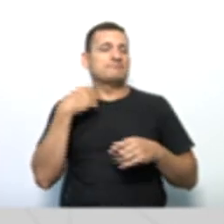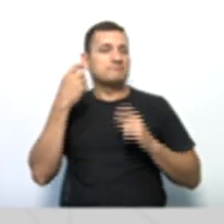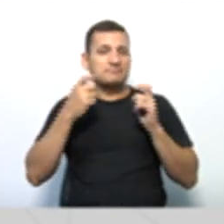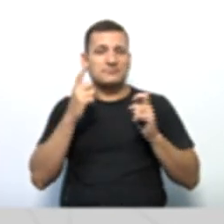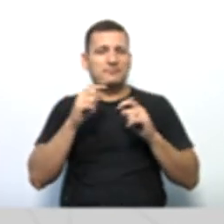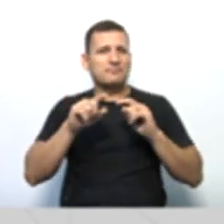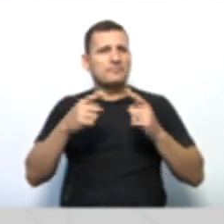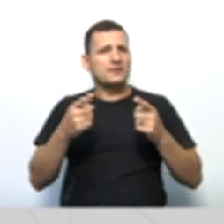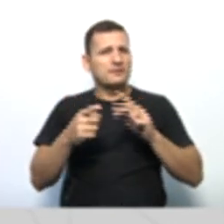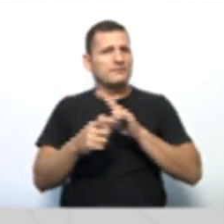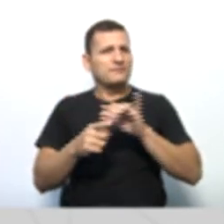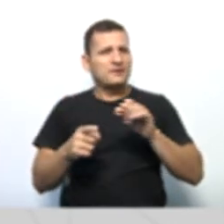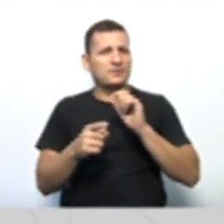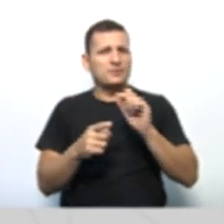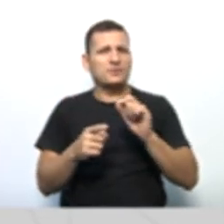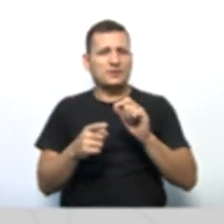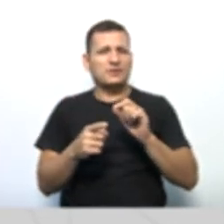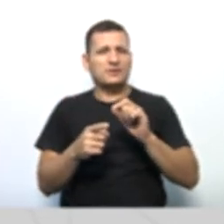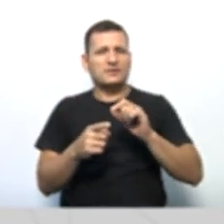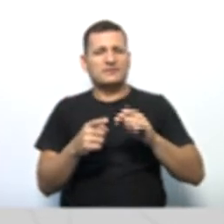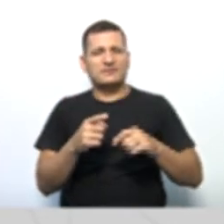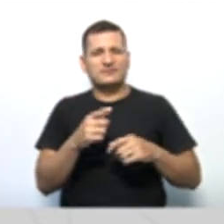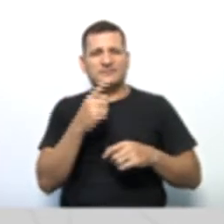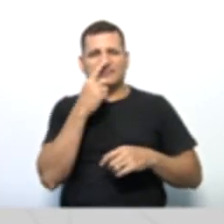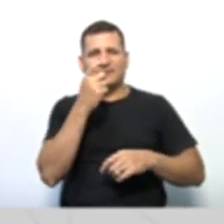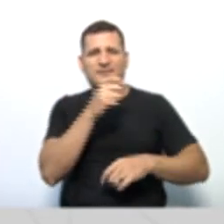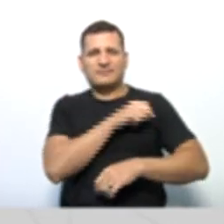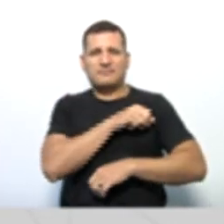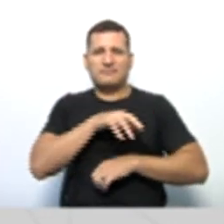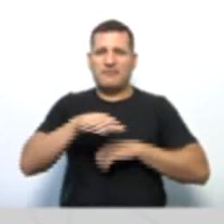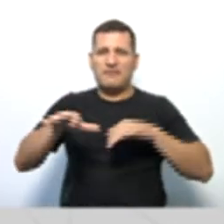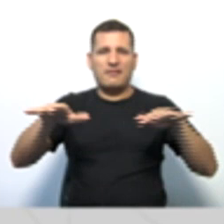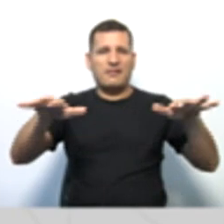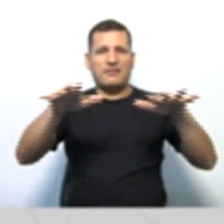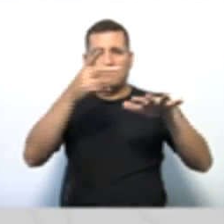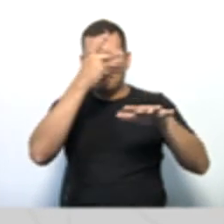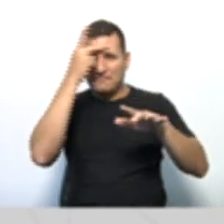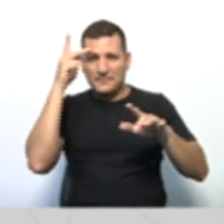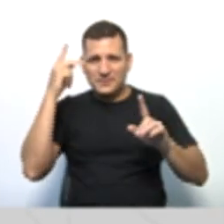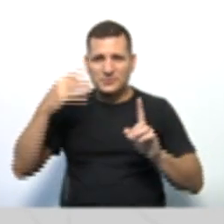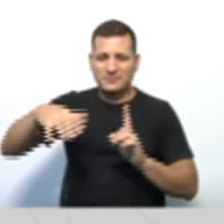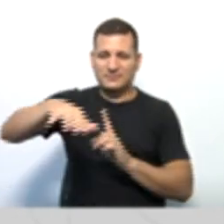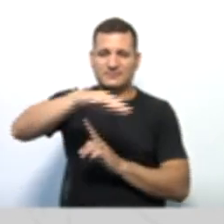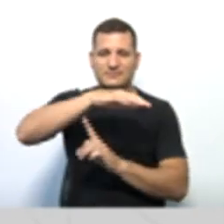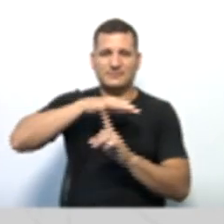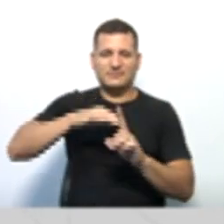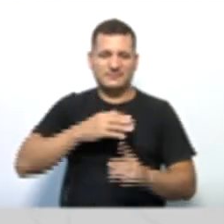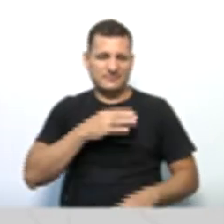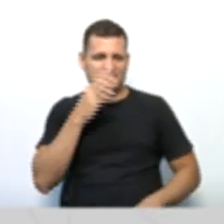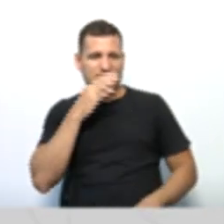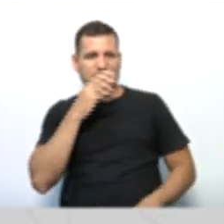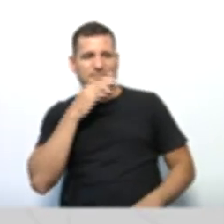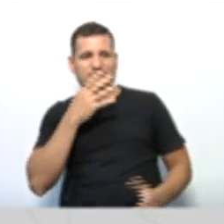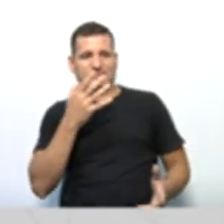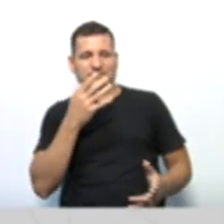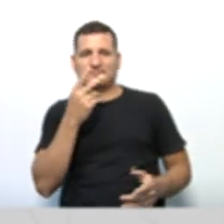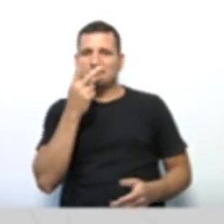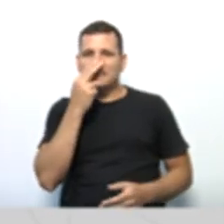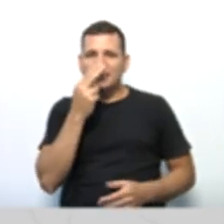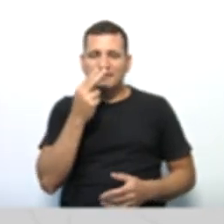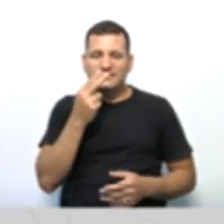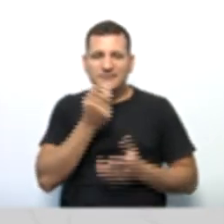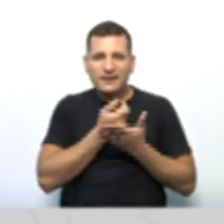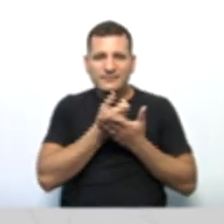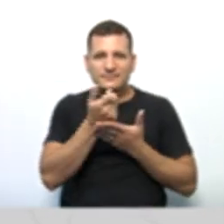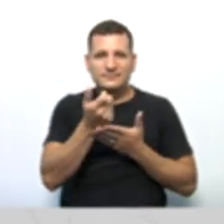Mas isso vai causar um desconforto muito grande em quem convive comigo. Então, nesse momento, isso deixa de ser uma ação boa e passa a ser uma